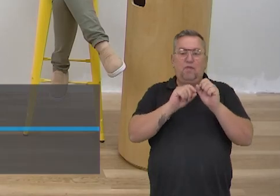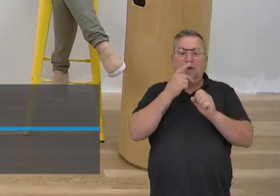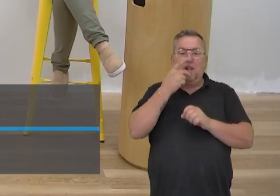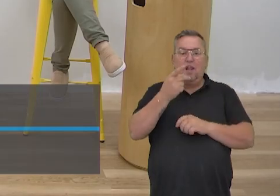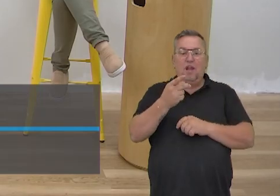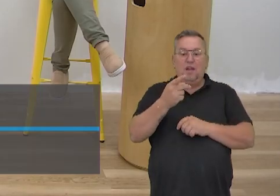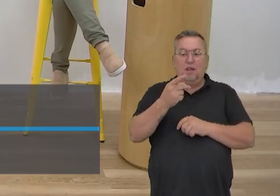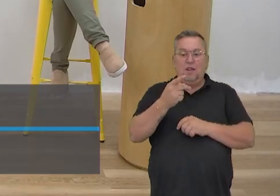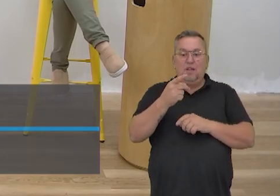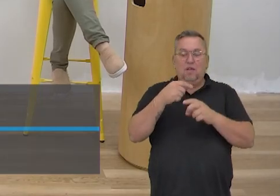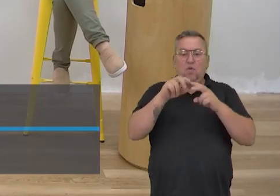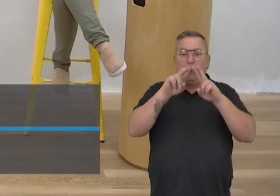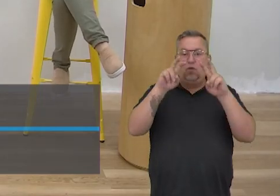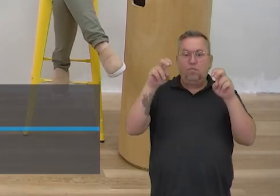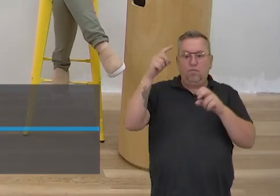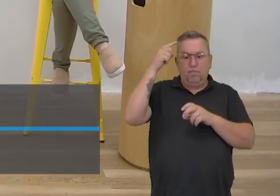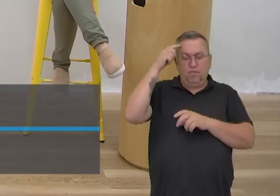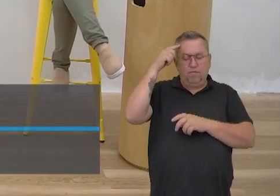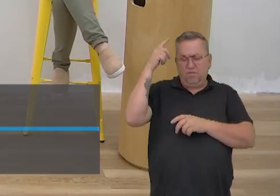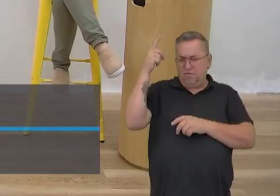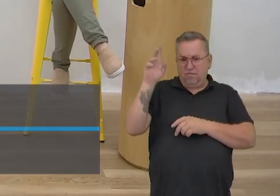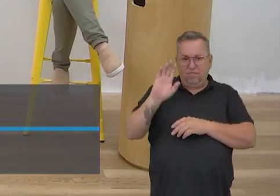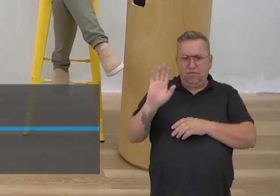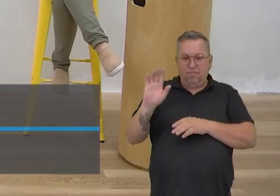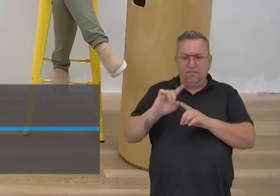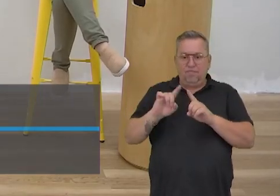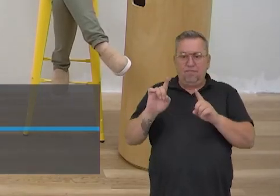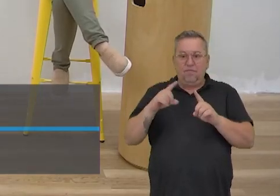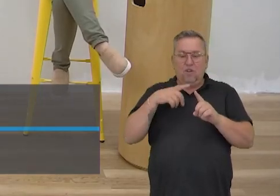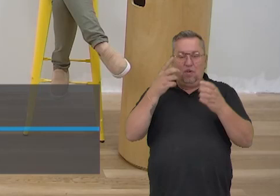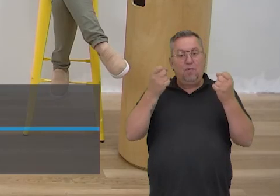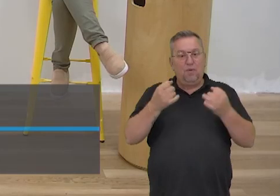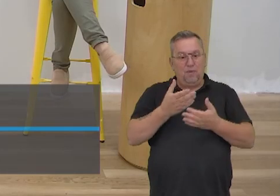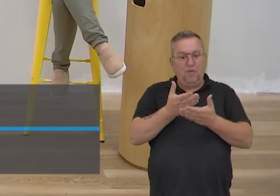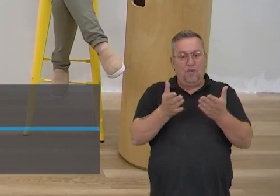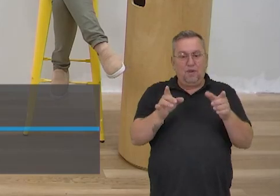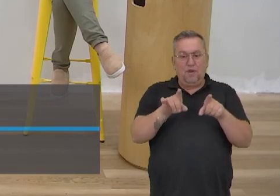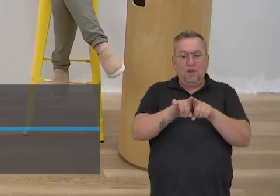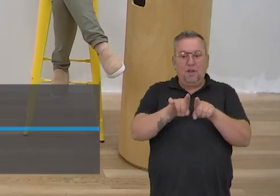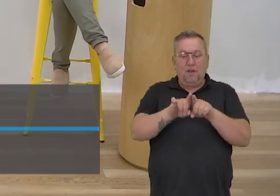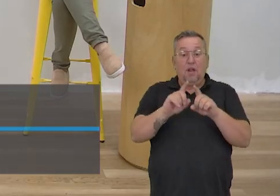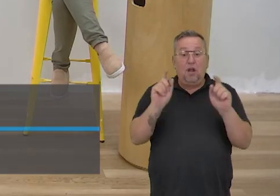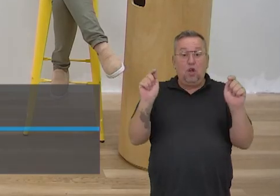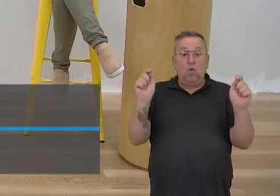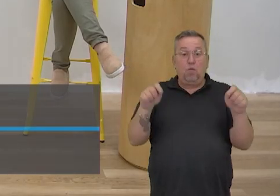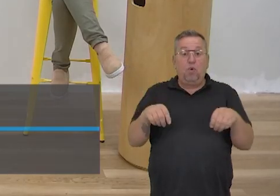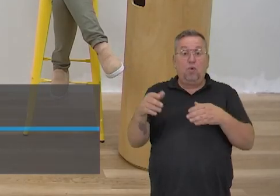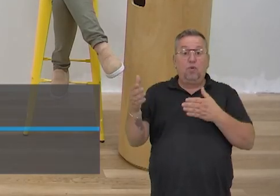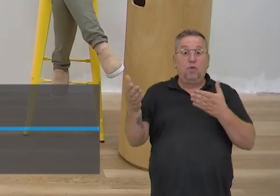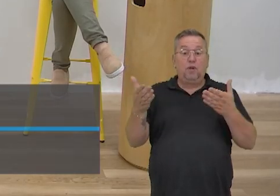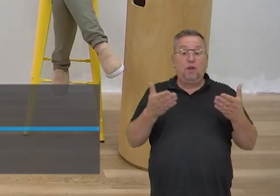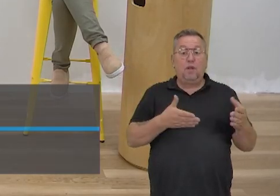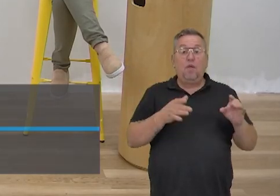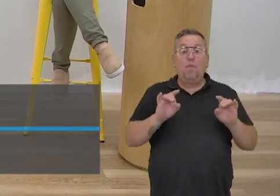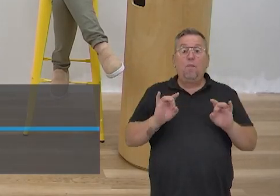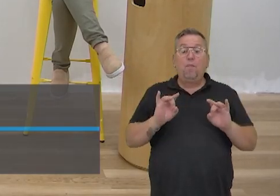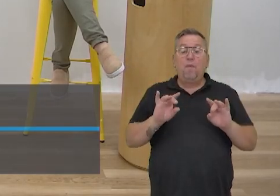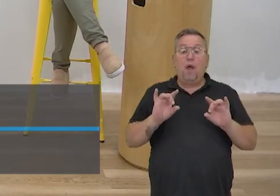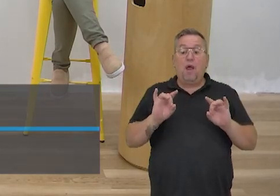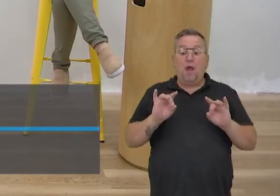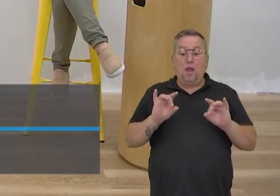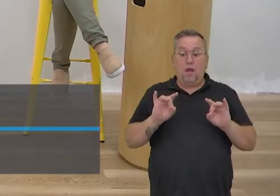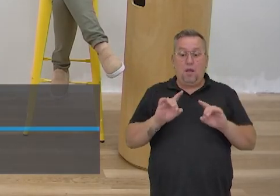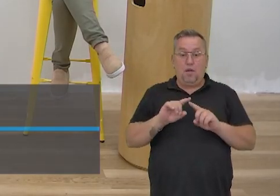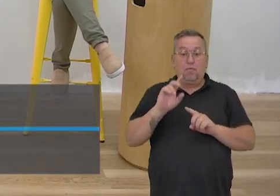dizer um determinado pensamento dele lá, né? E a gente já comentou isso aqui com vocês também. Eu posso trazer um especialista, e a gente